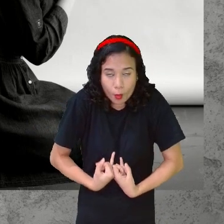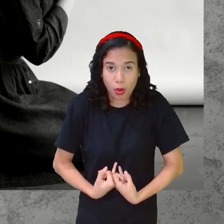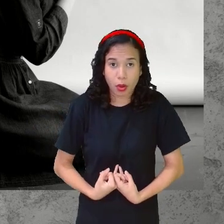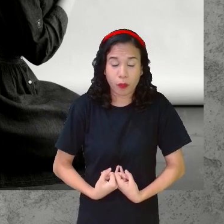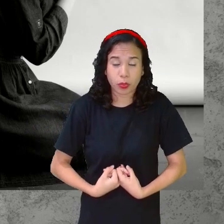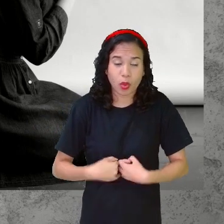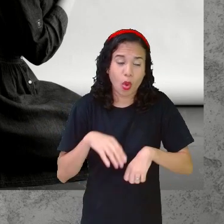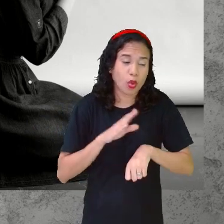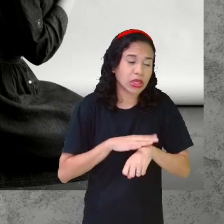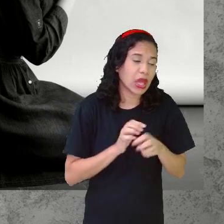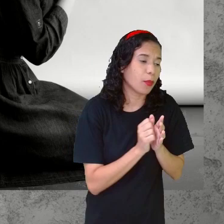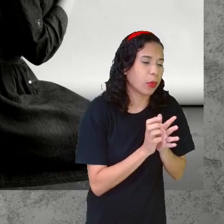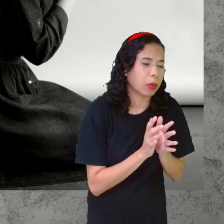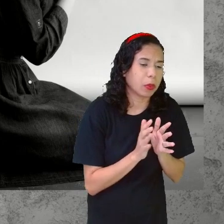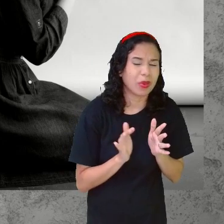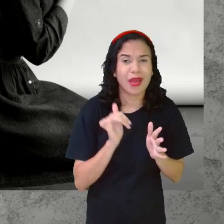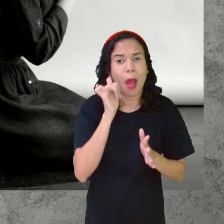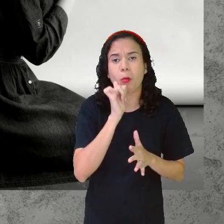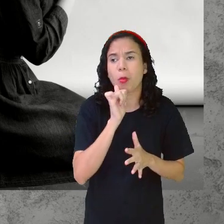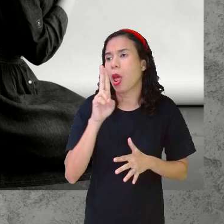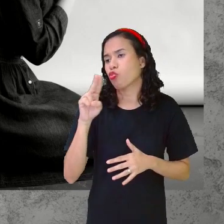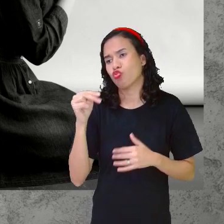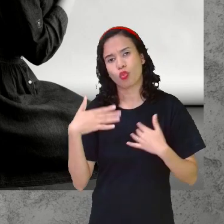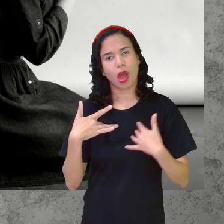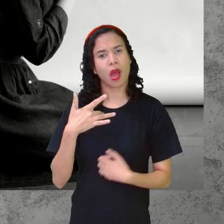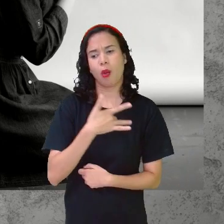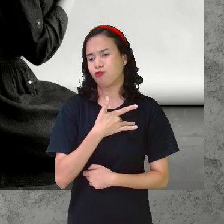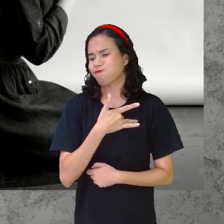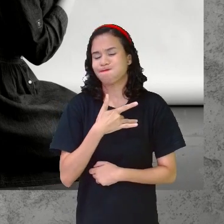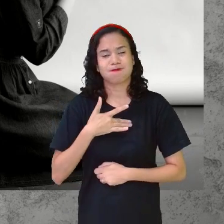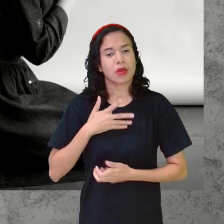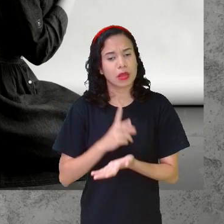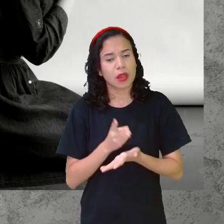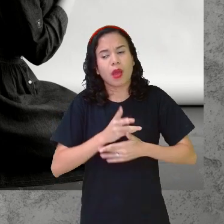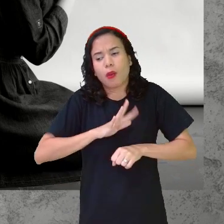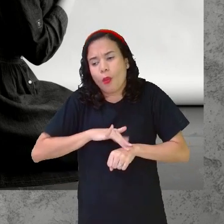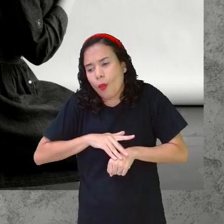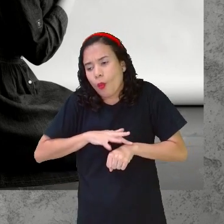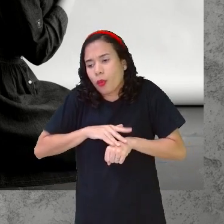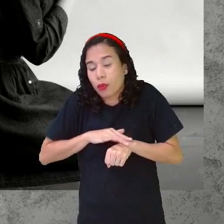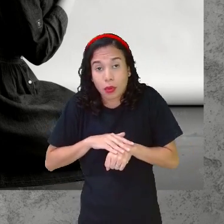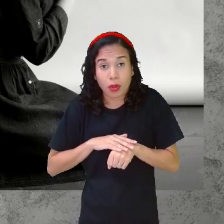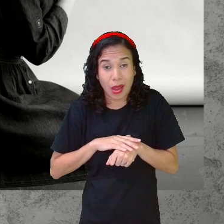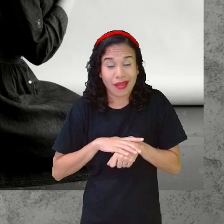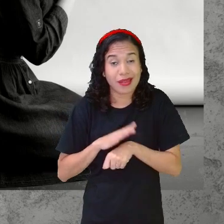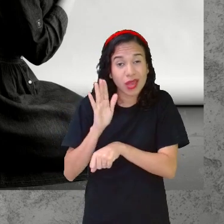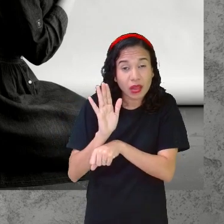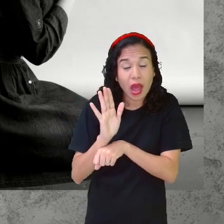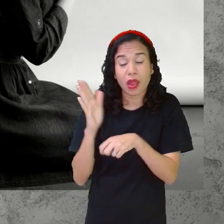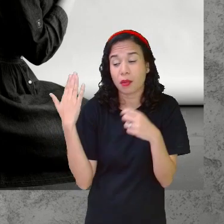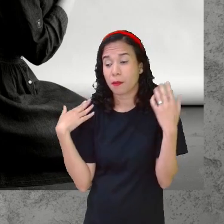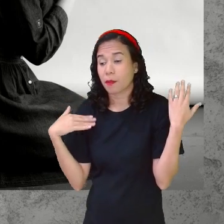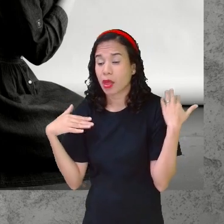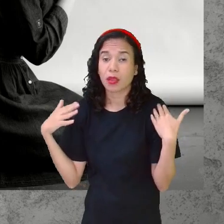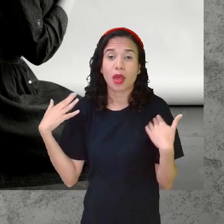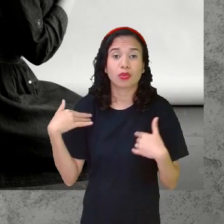tempo foi passando e Alicia não melhorava nunca. No fim de tarde, passeando no jardim, Jordão fez